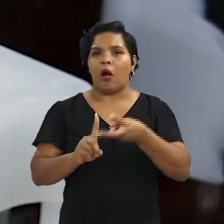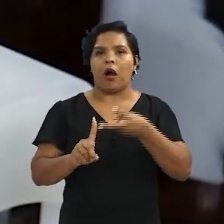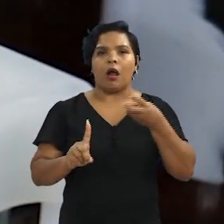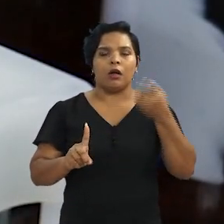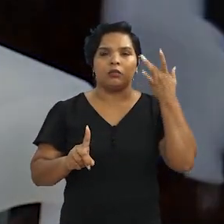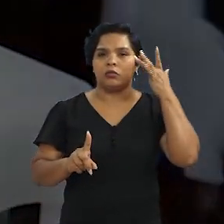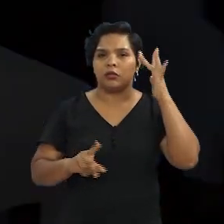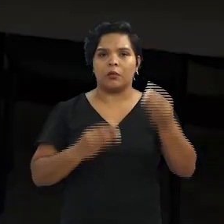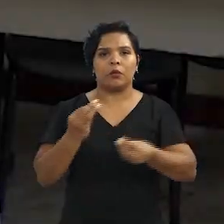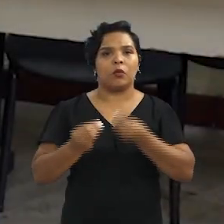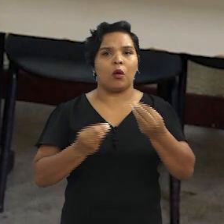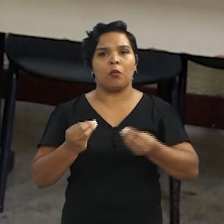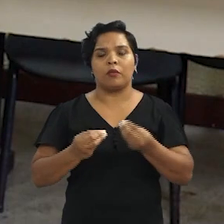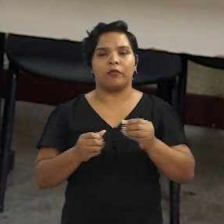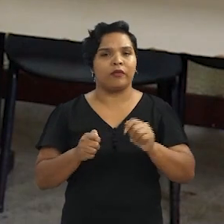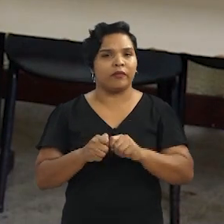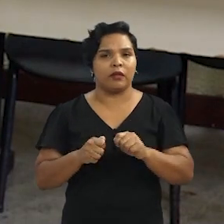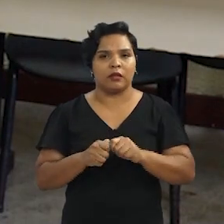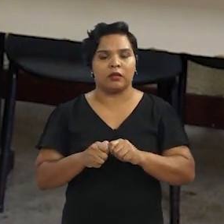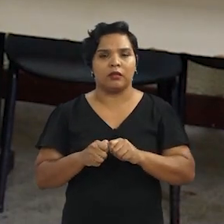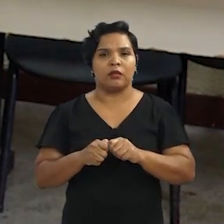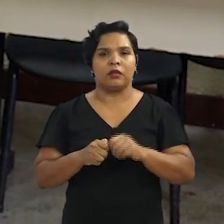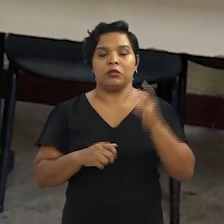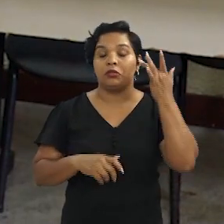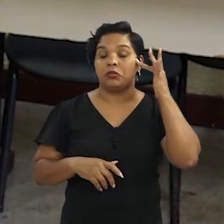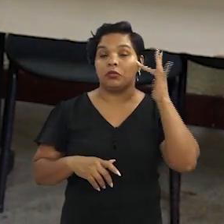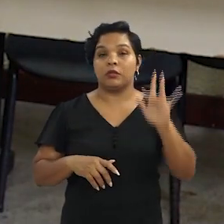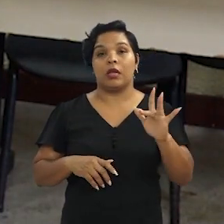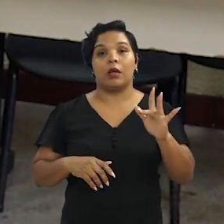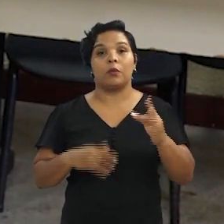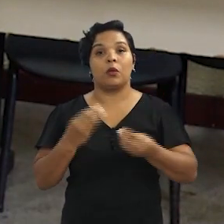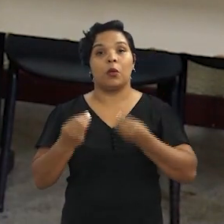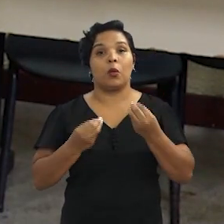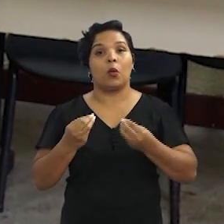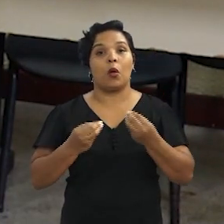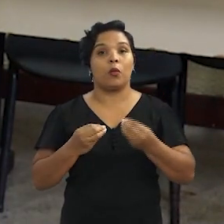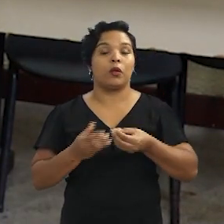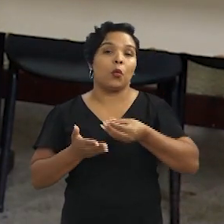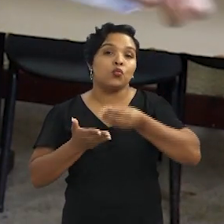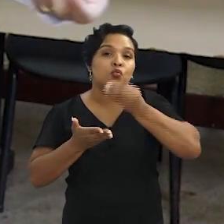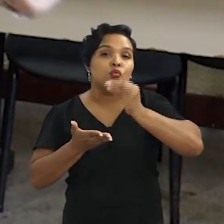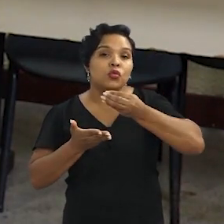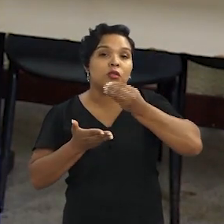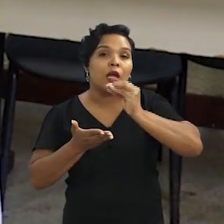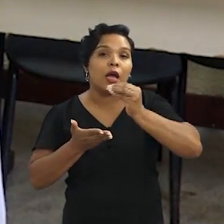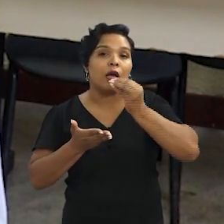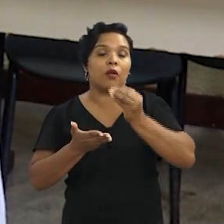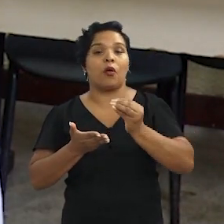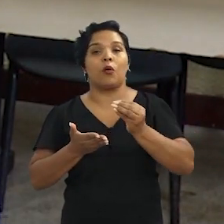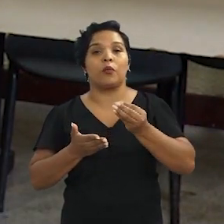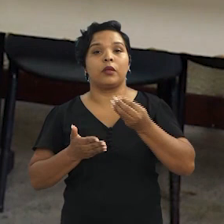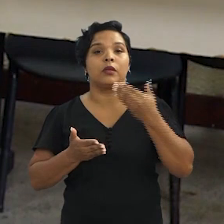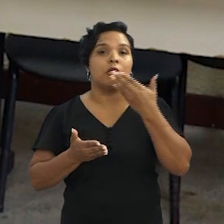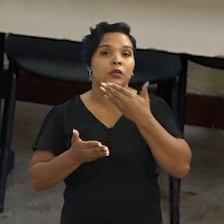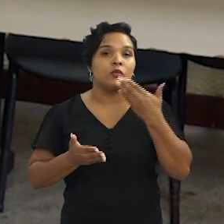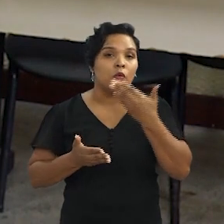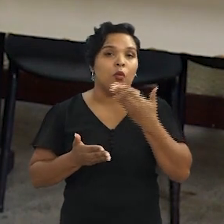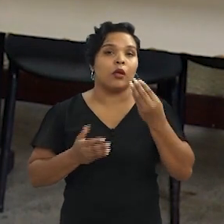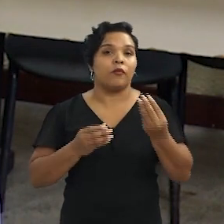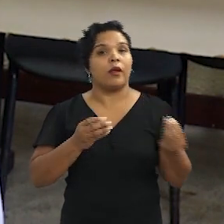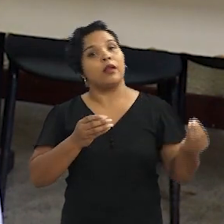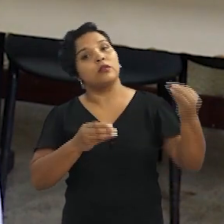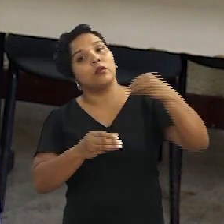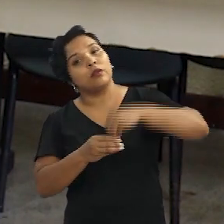gente não sabe as condições que essa fraude foi realizada, né? Então a gente não sabe as condições que um xarope de glicose